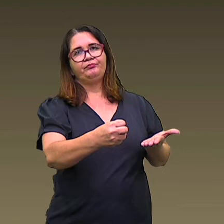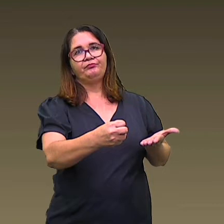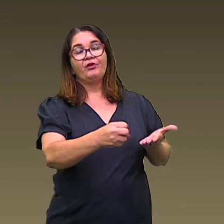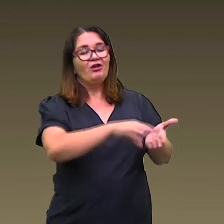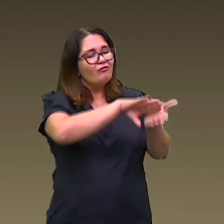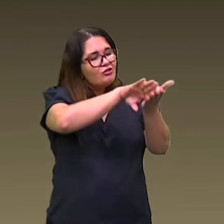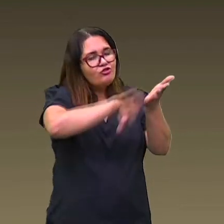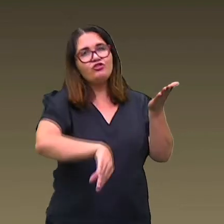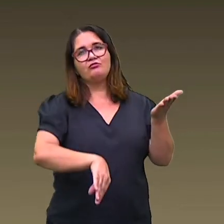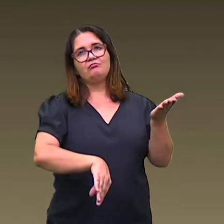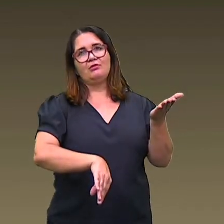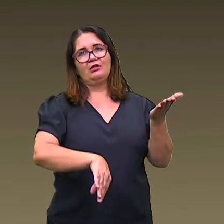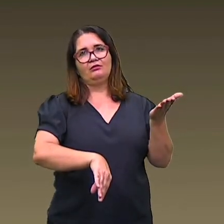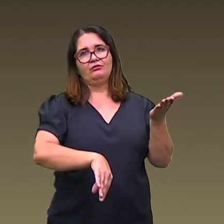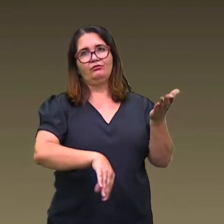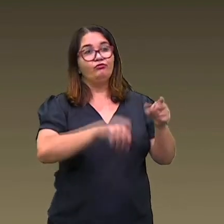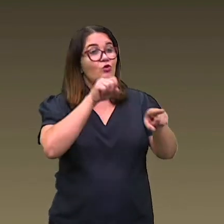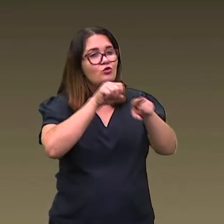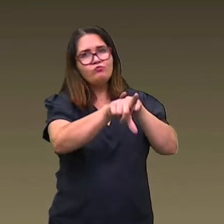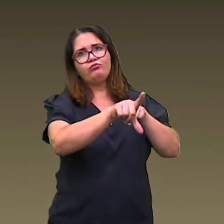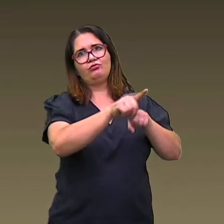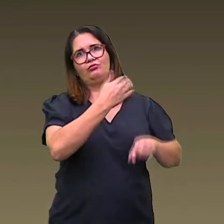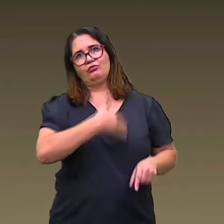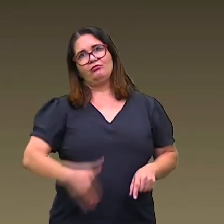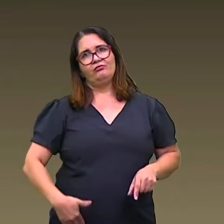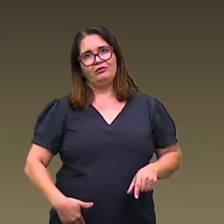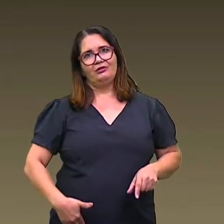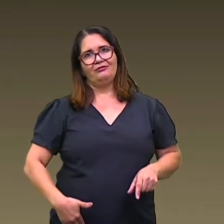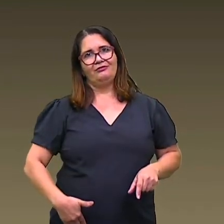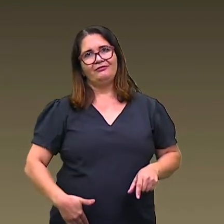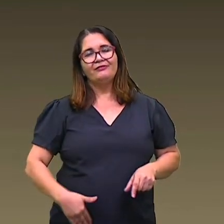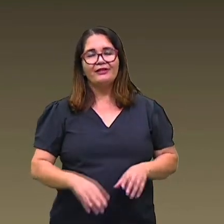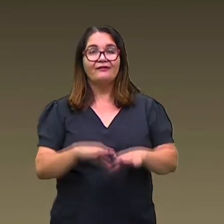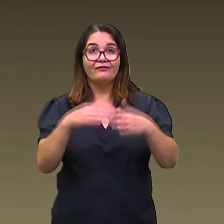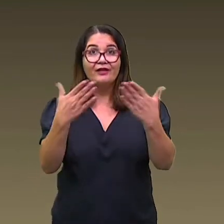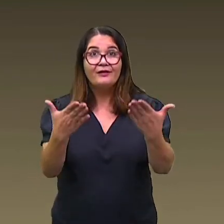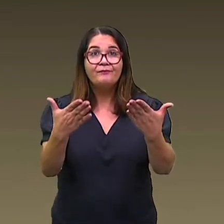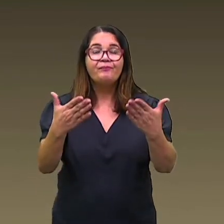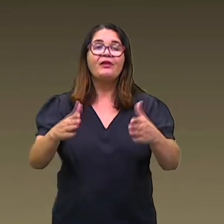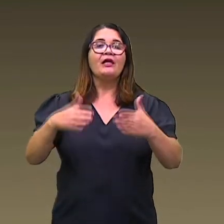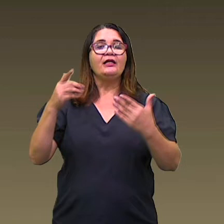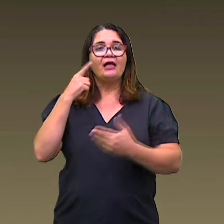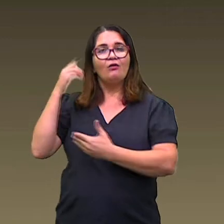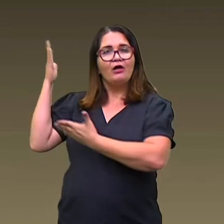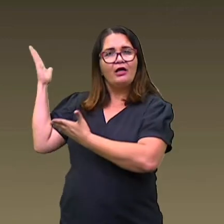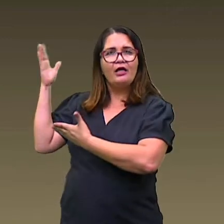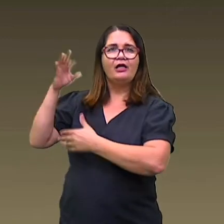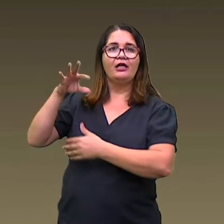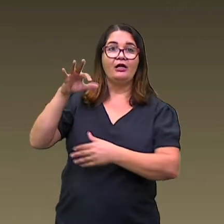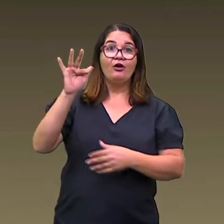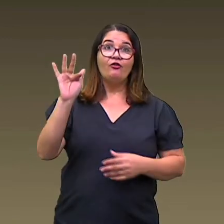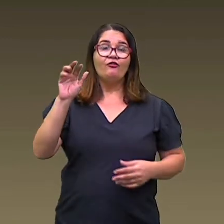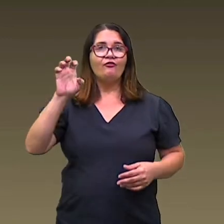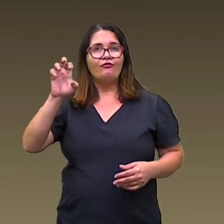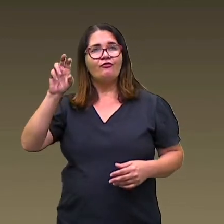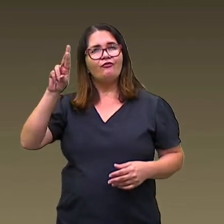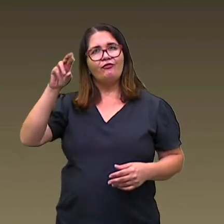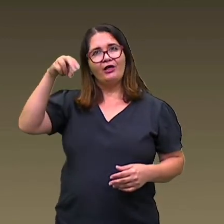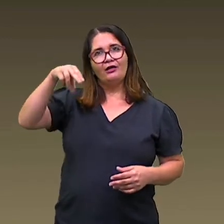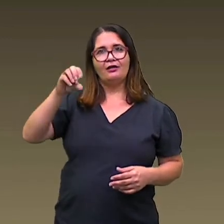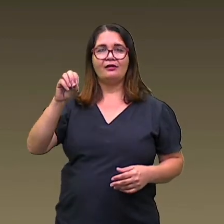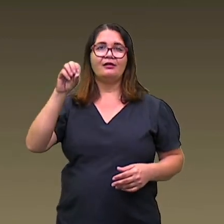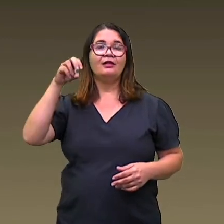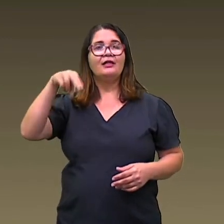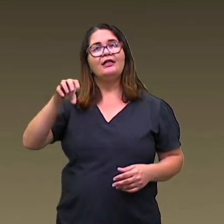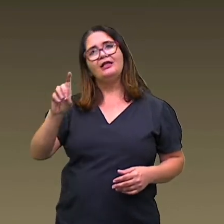Então, durante esse processo no Congresso Nacional, Fernando Collor de Mello, para